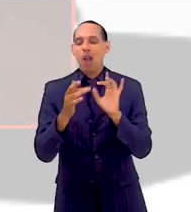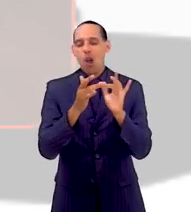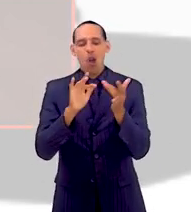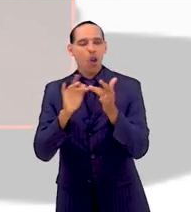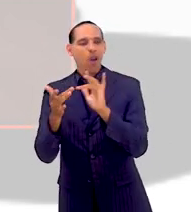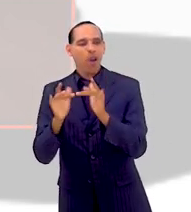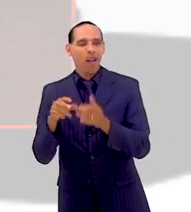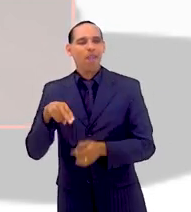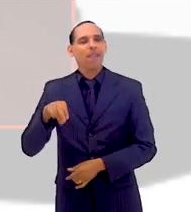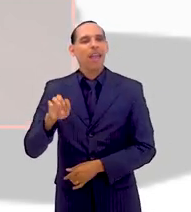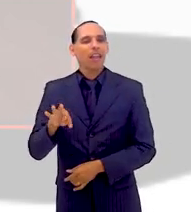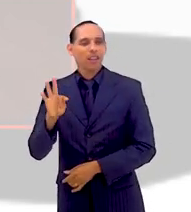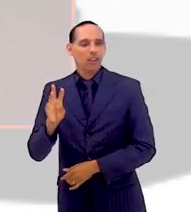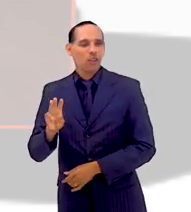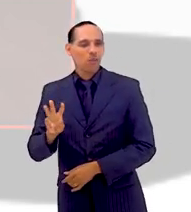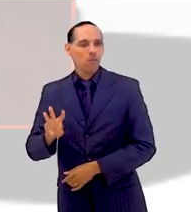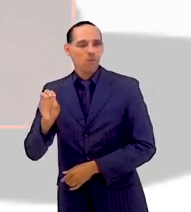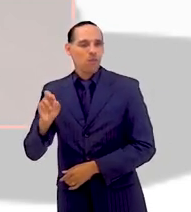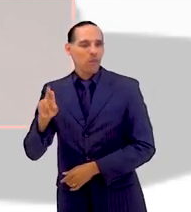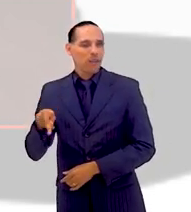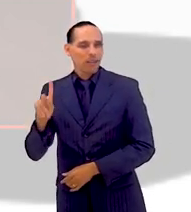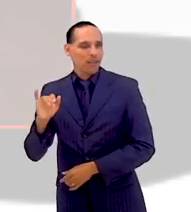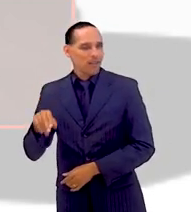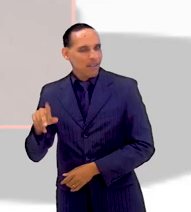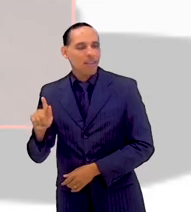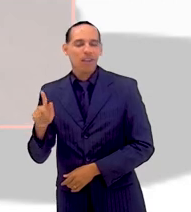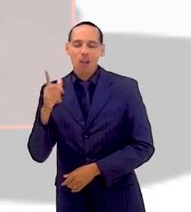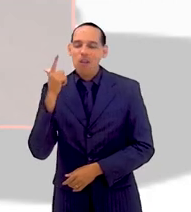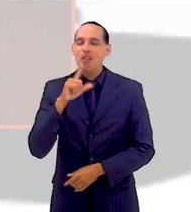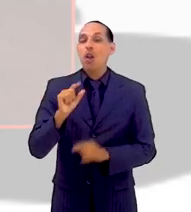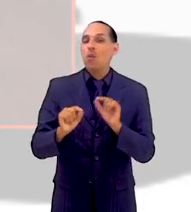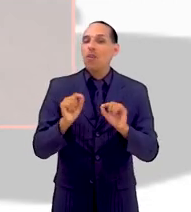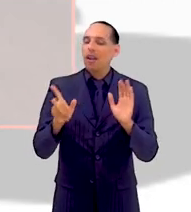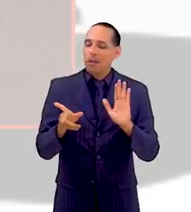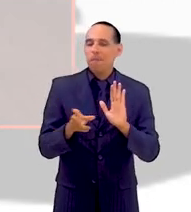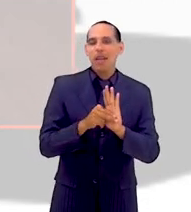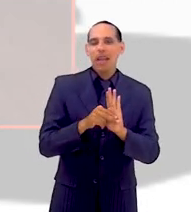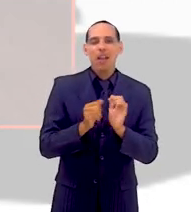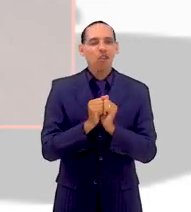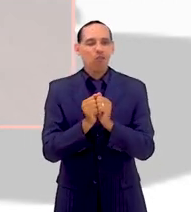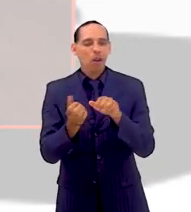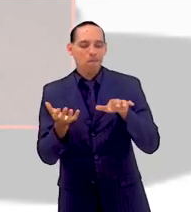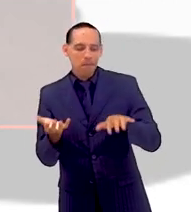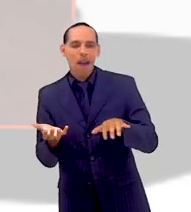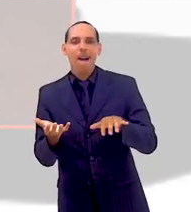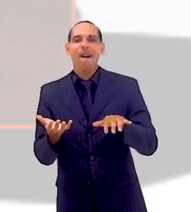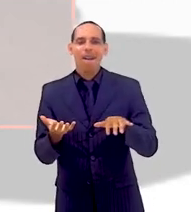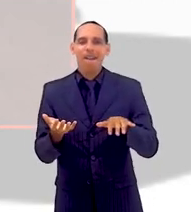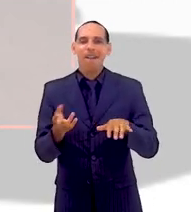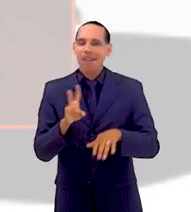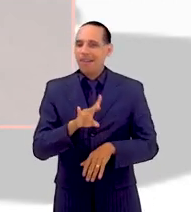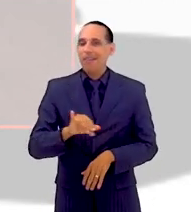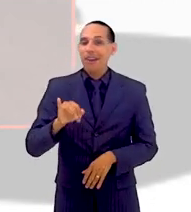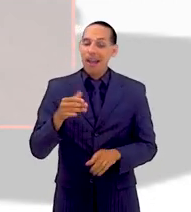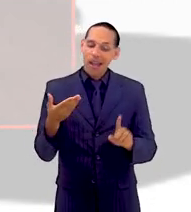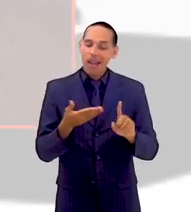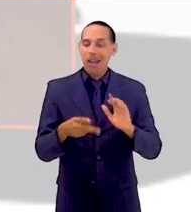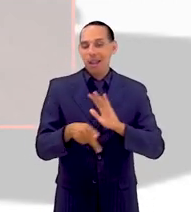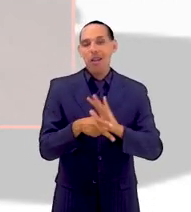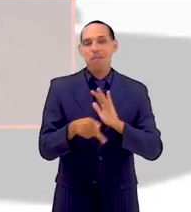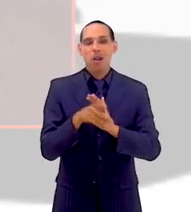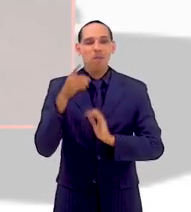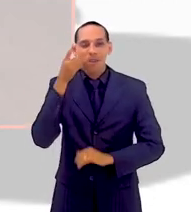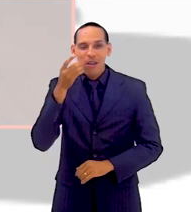tem, vai potencializar isso através de emendas junto com do parlamento, e nós vamos, até porque ela é oriunda de lá,